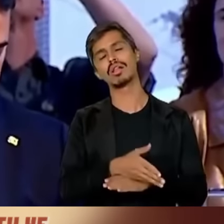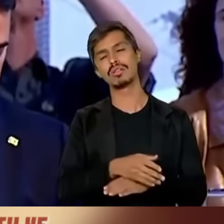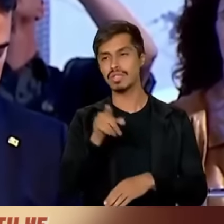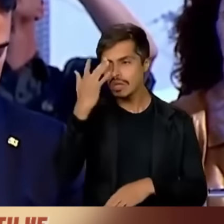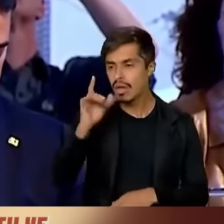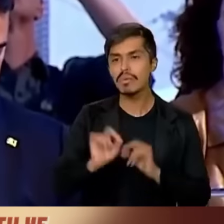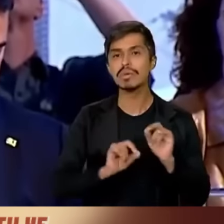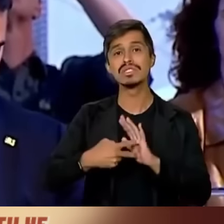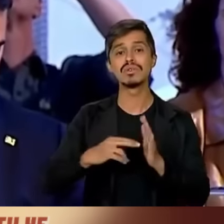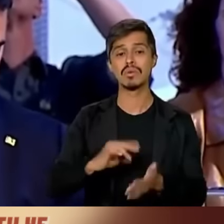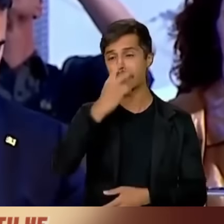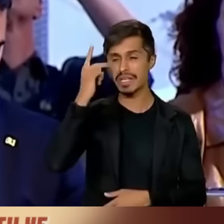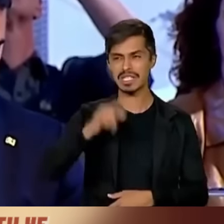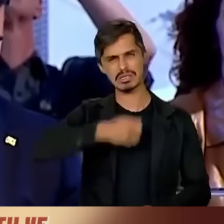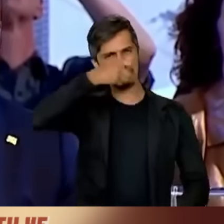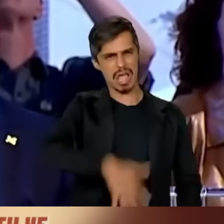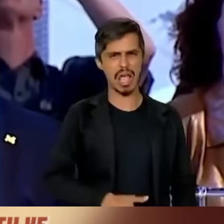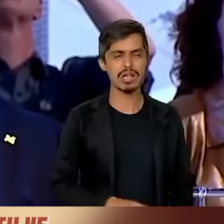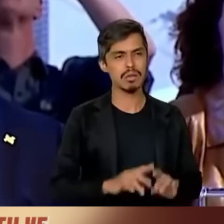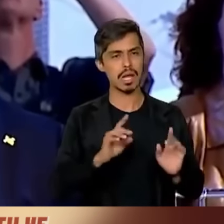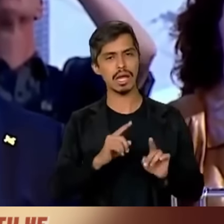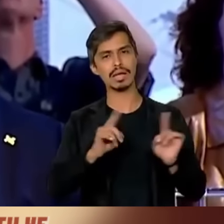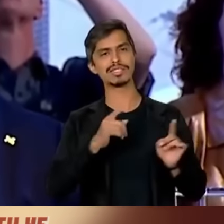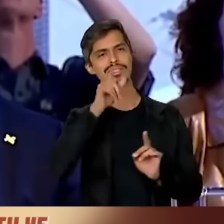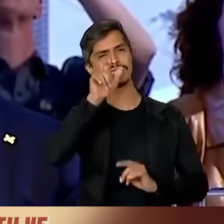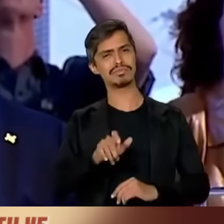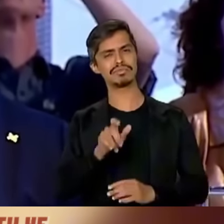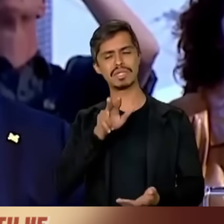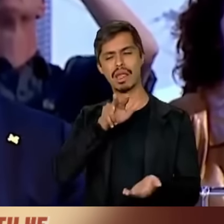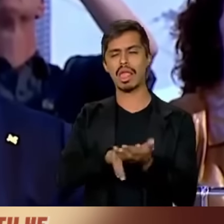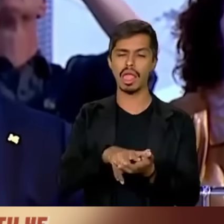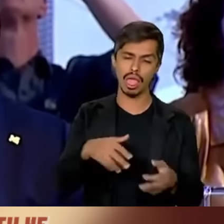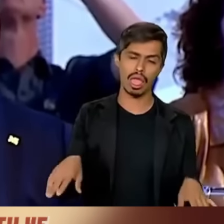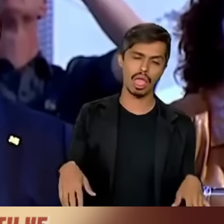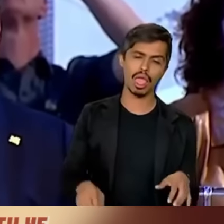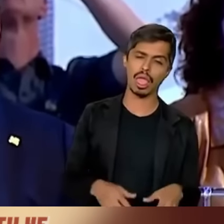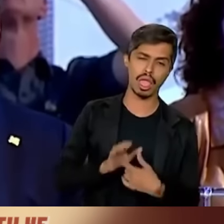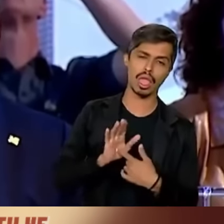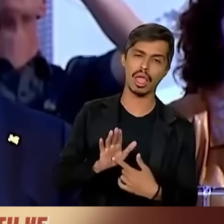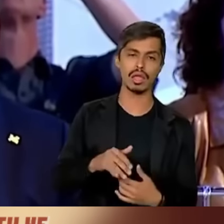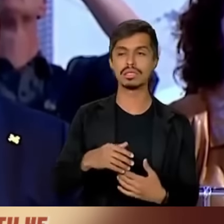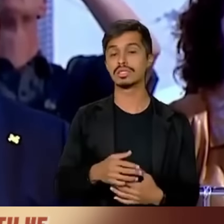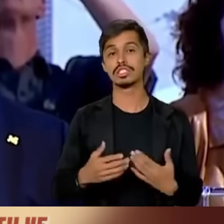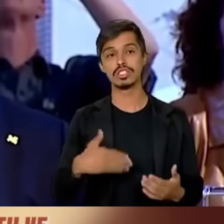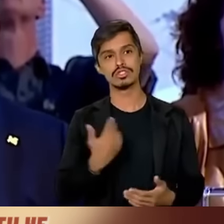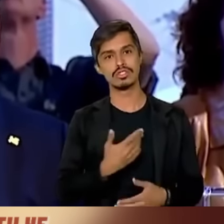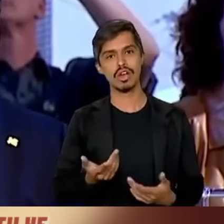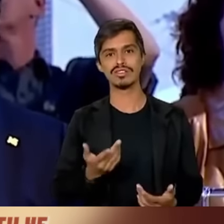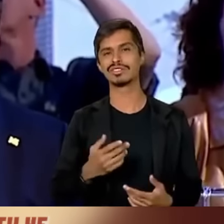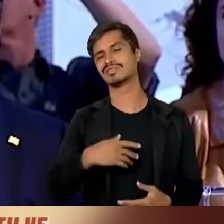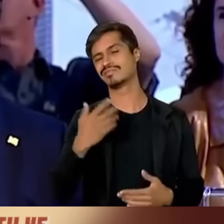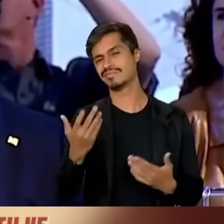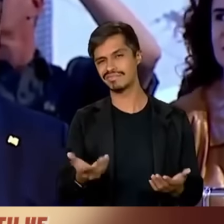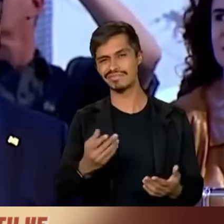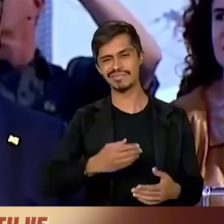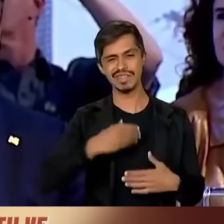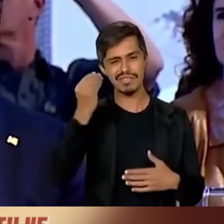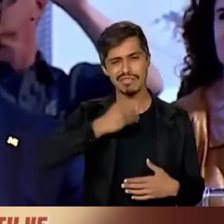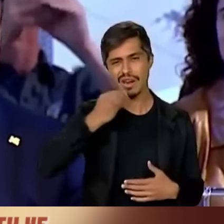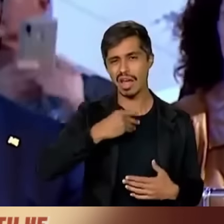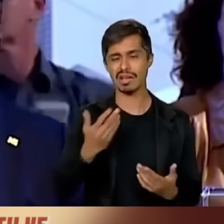que é um homem que você pensa que é um brutamonte. Quando ele entra deitado lá, que ele começa a mostrar que nós somos insignificantes e que, portanto, a gente não tem